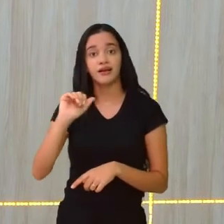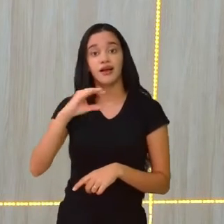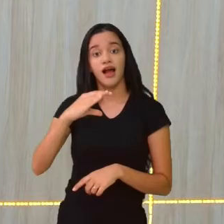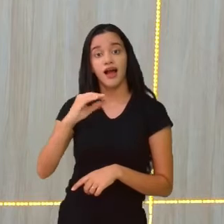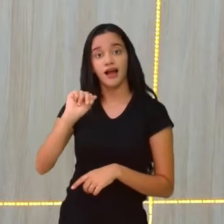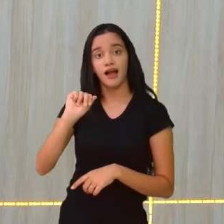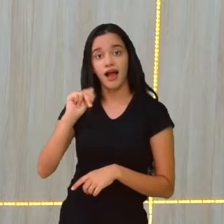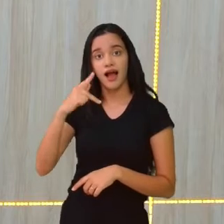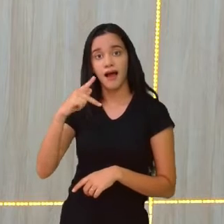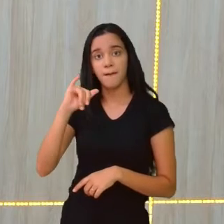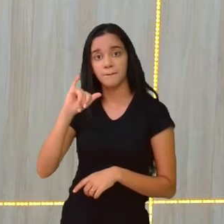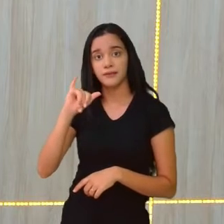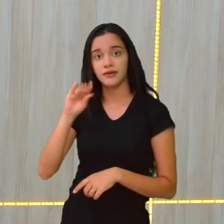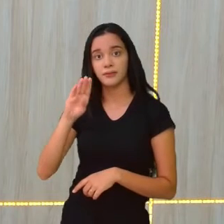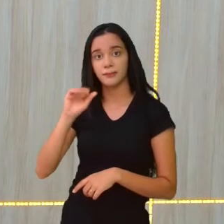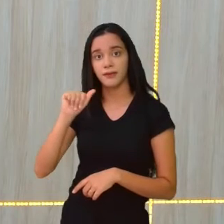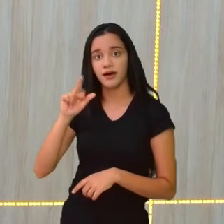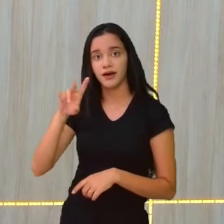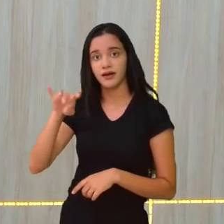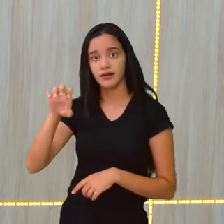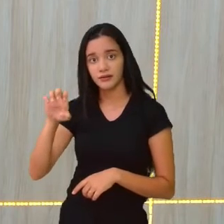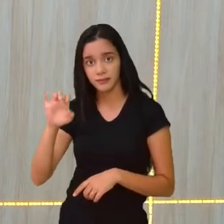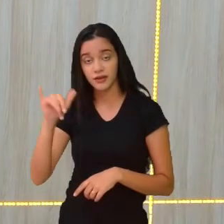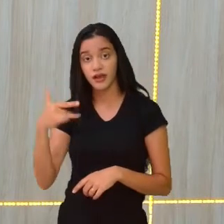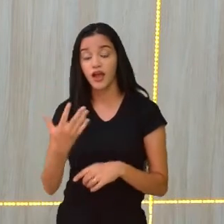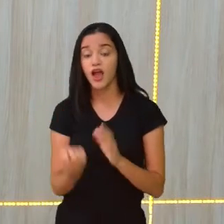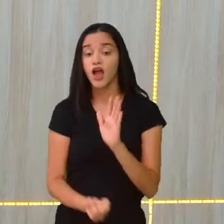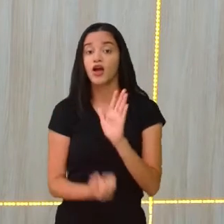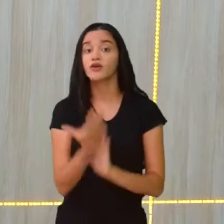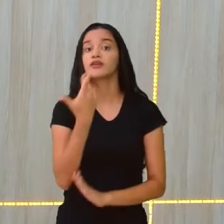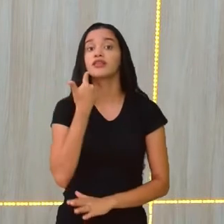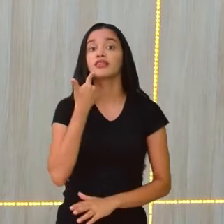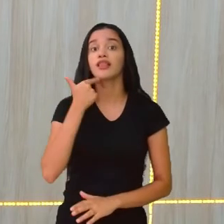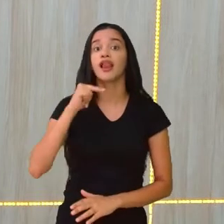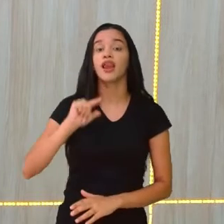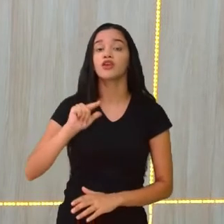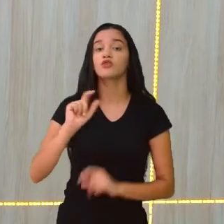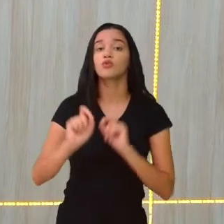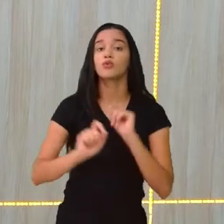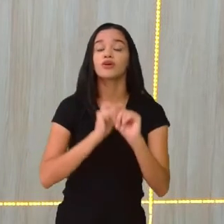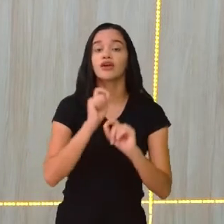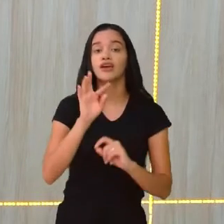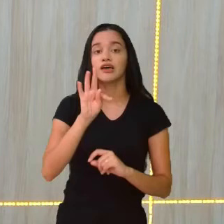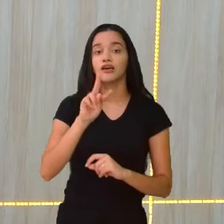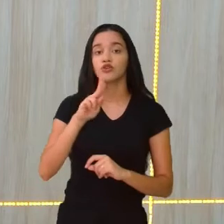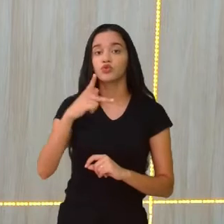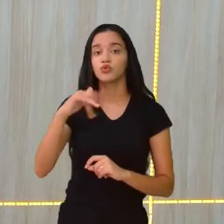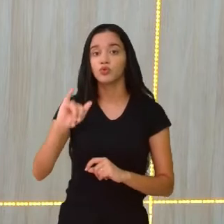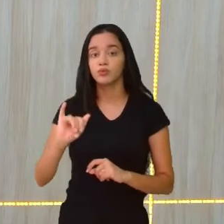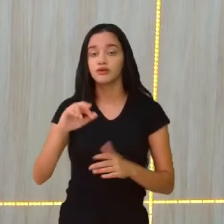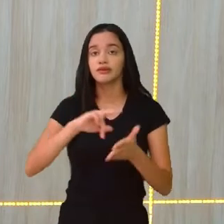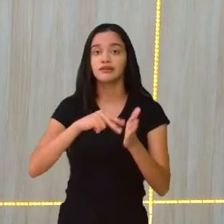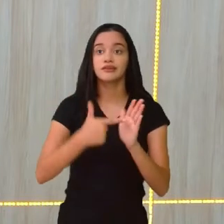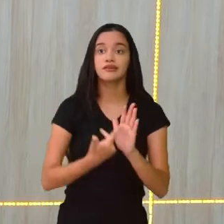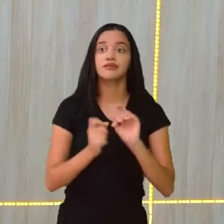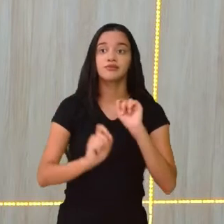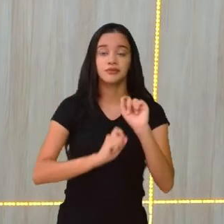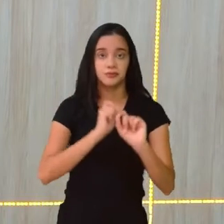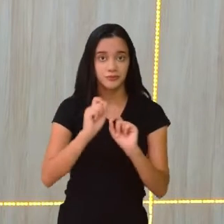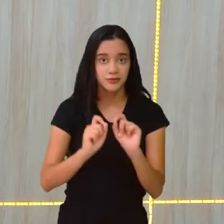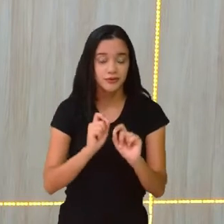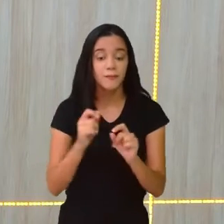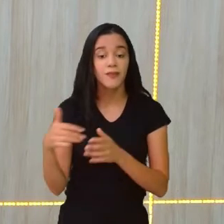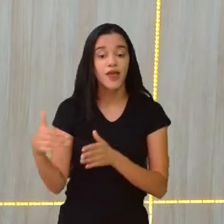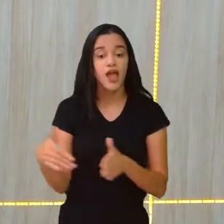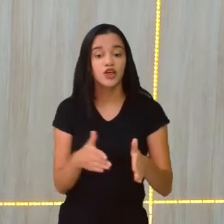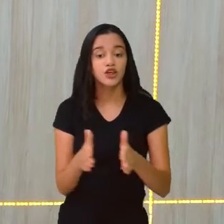origem desse nome? Então, essa origem é originária da língua tupi e significa rio das capivaras ou